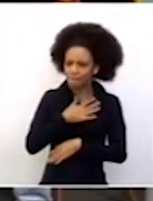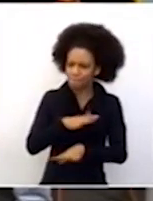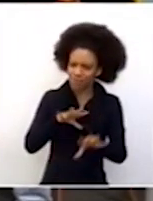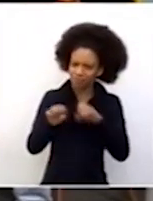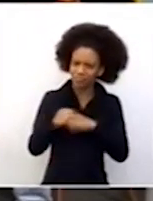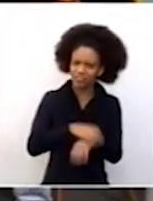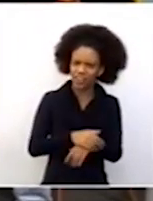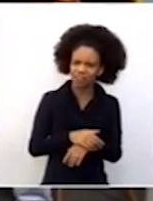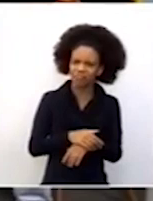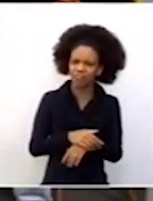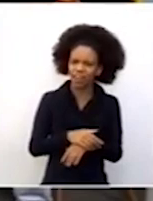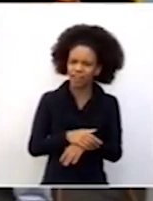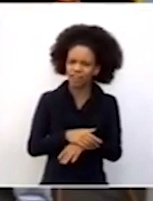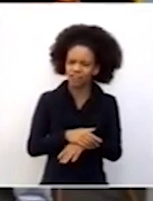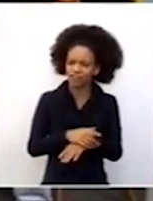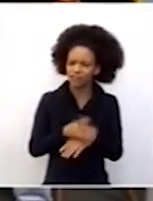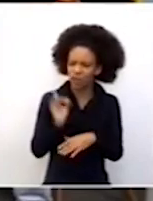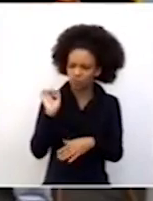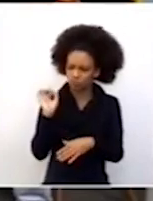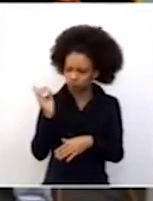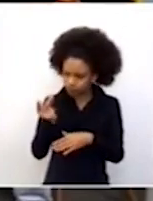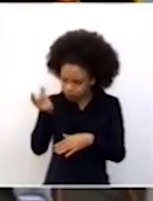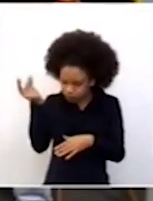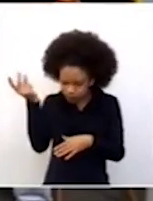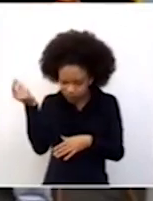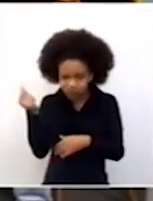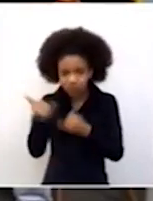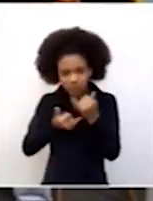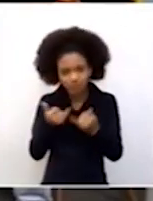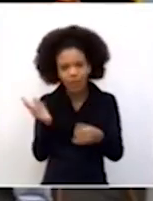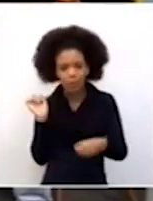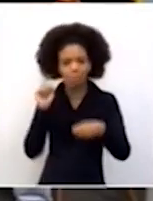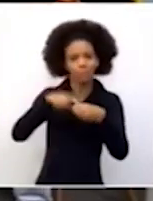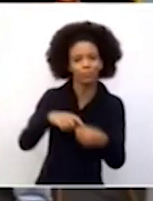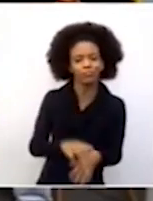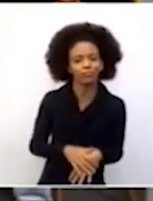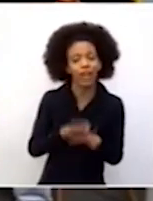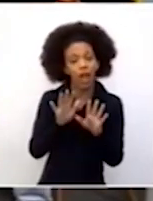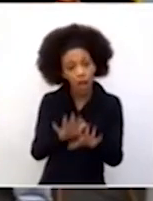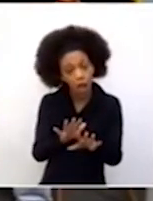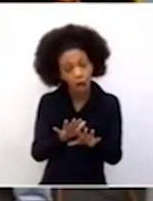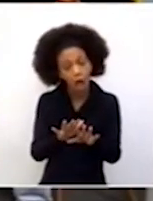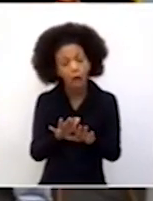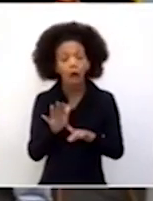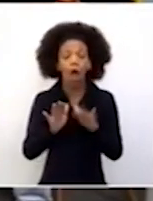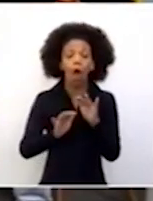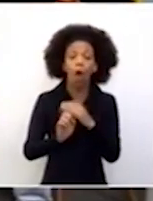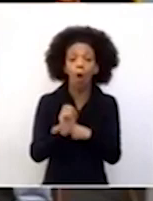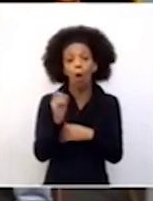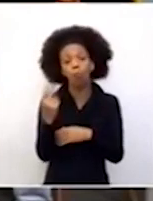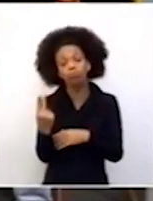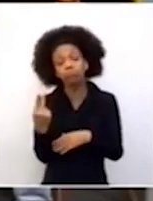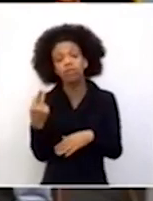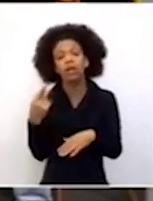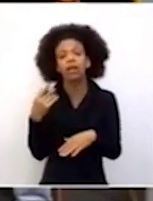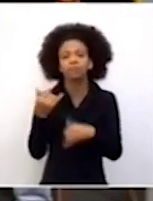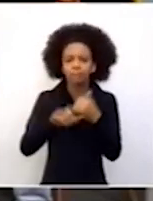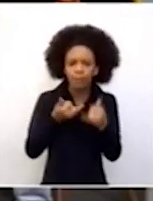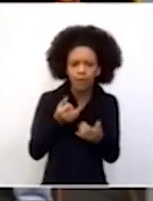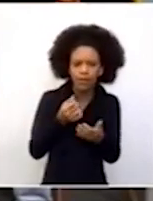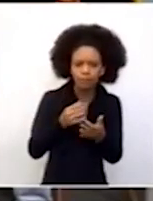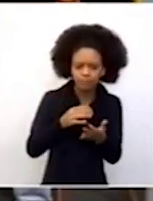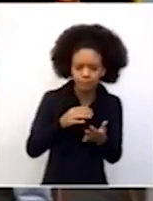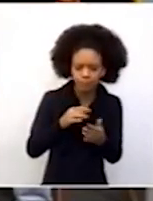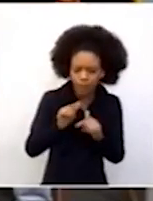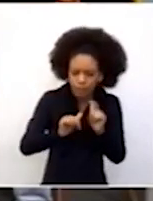vou resgatar os jogos. Né? Outros professores também colocaram do trabalho com sucatas, da